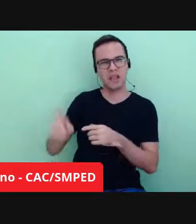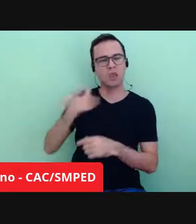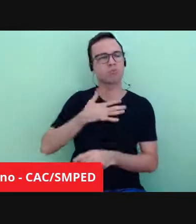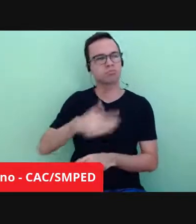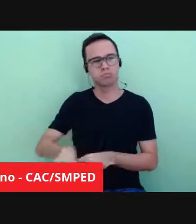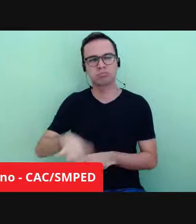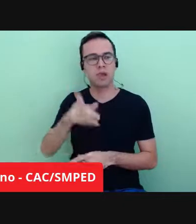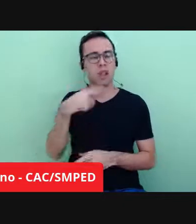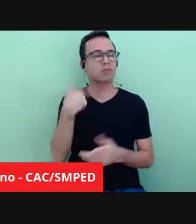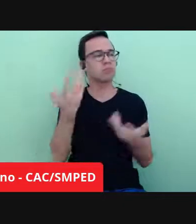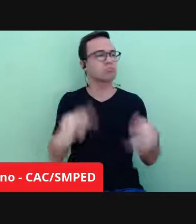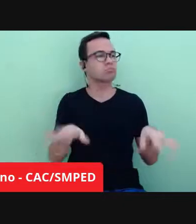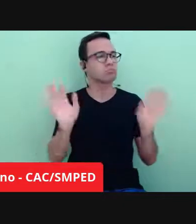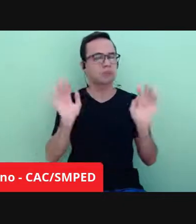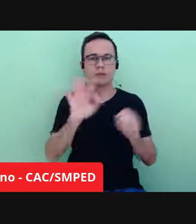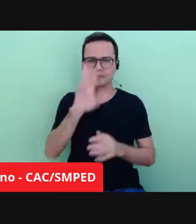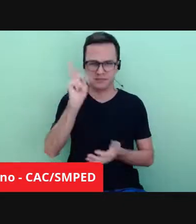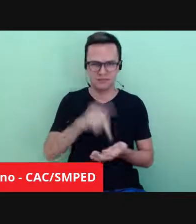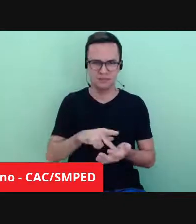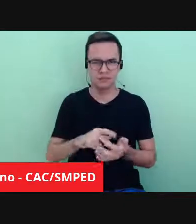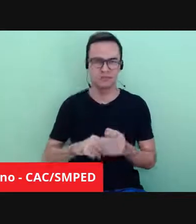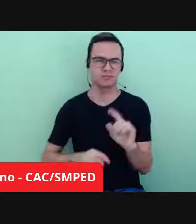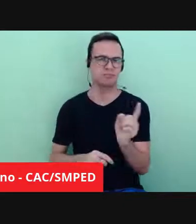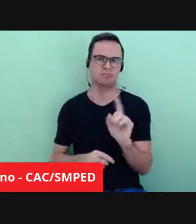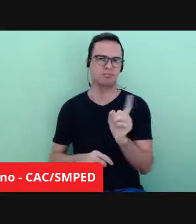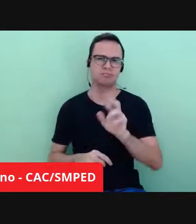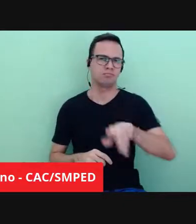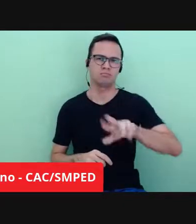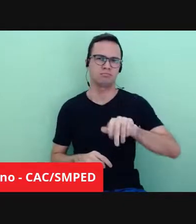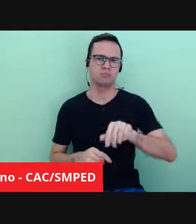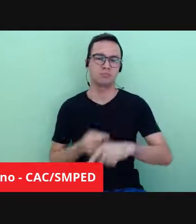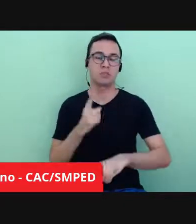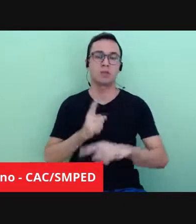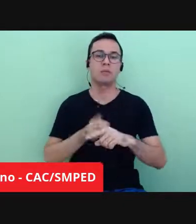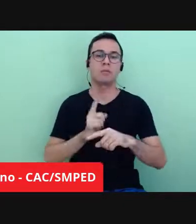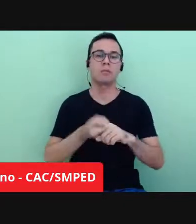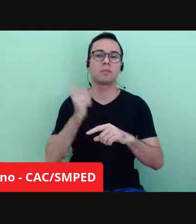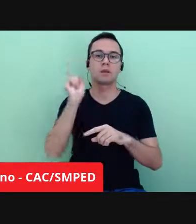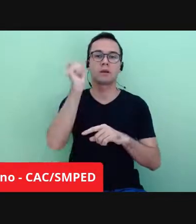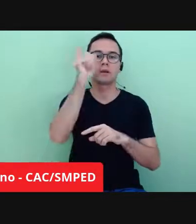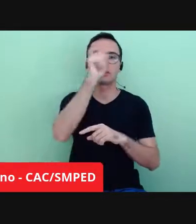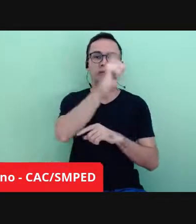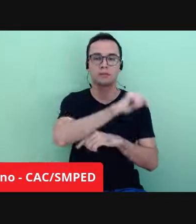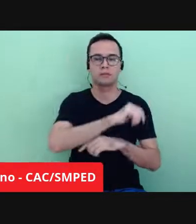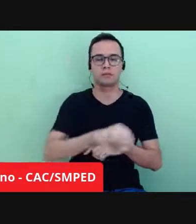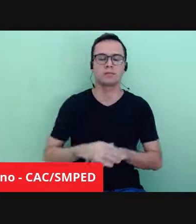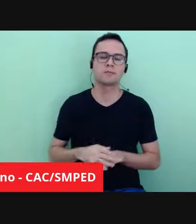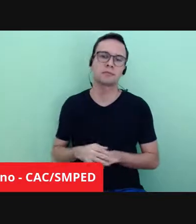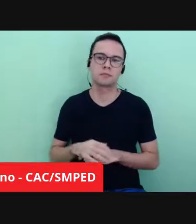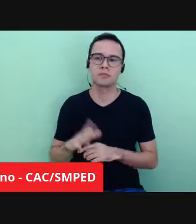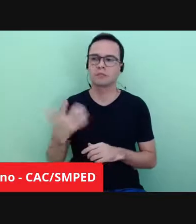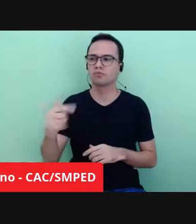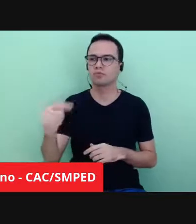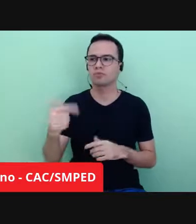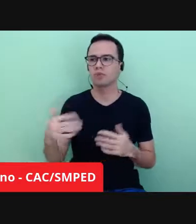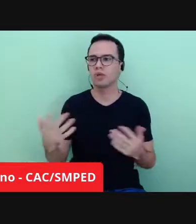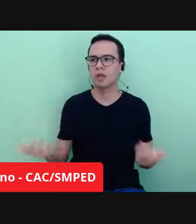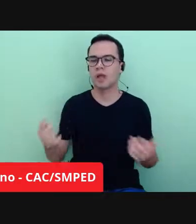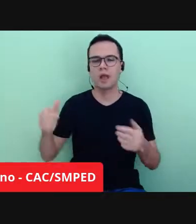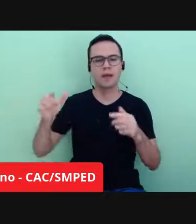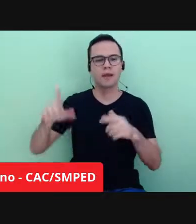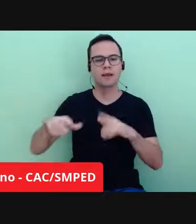ela não se interessa. E na maioria das vezes não é que ela não gosta, não é que ela não se interessa. É que não existe ali